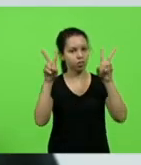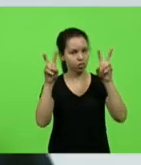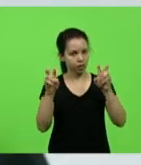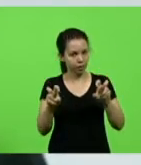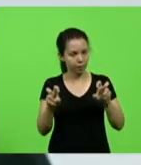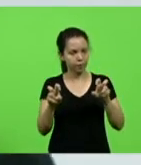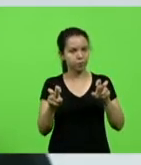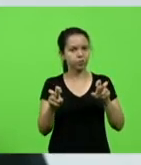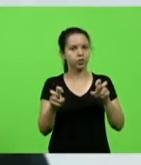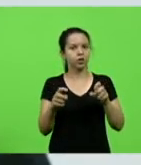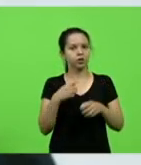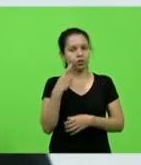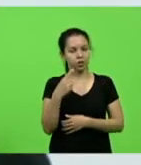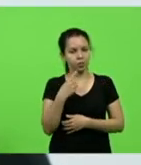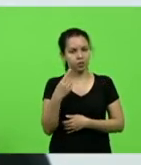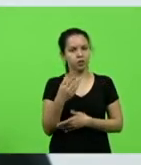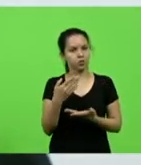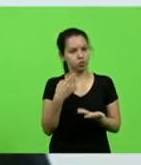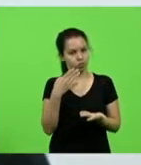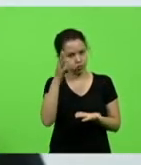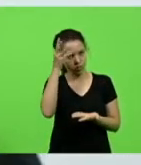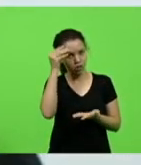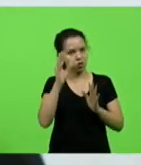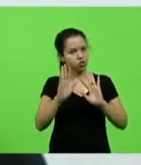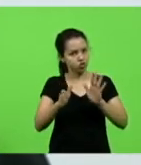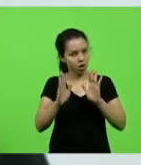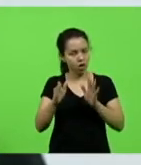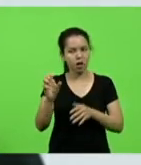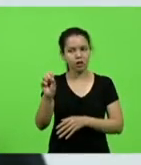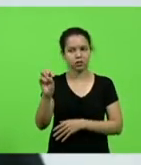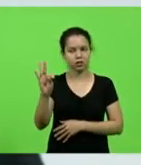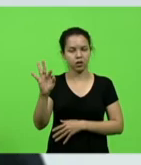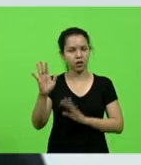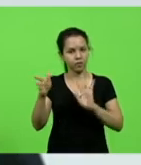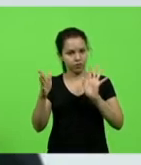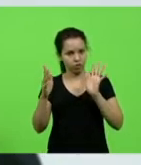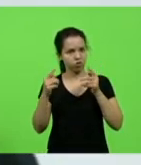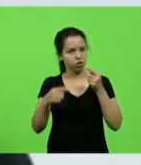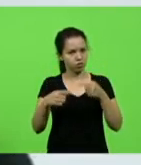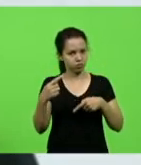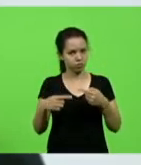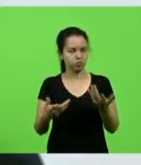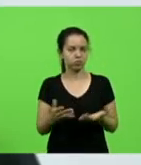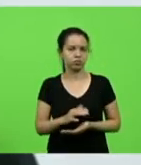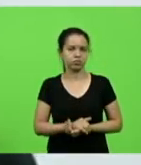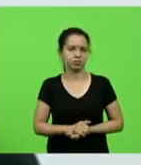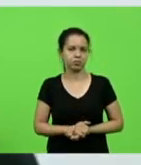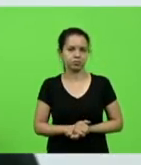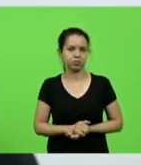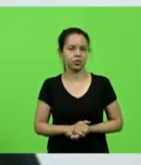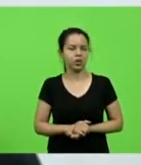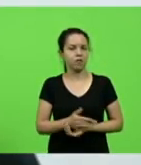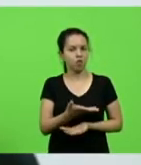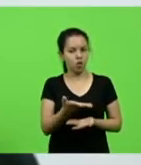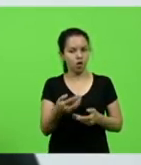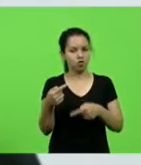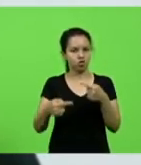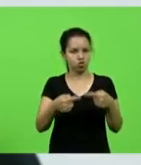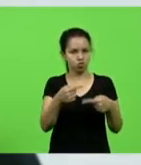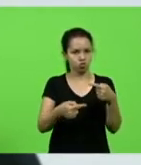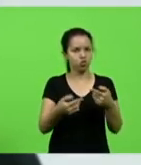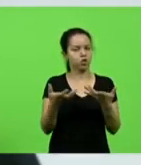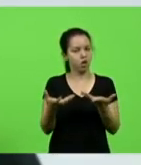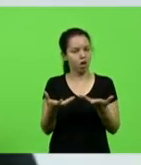Luciane, que já está pacificada pelo Supremo. Querer discutir em qualquer âmbito acadêmico,